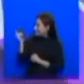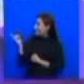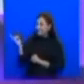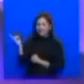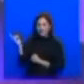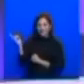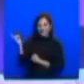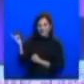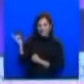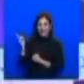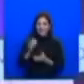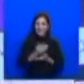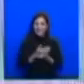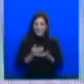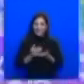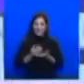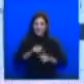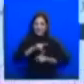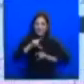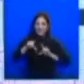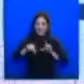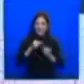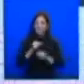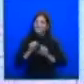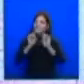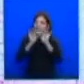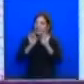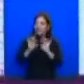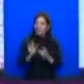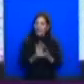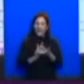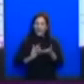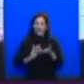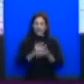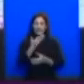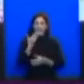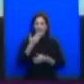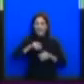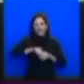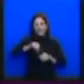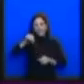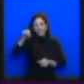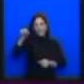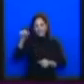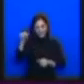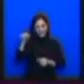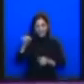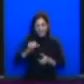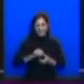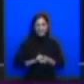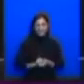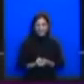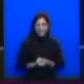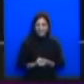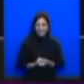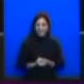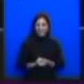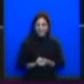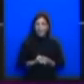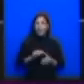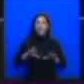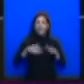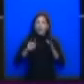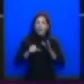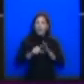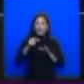Valendo! Está começando o nosso sorteio especial da Loto Fácil da Independência. Qual